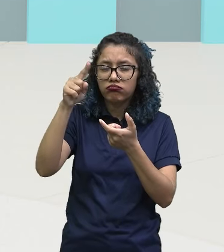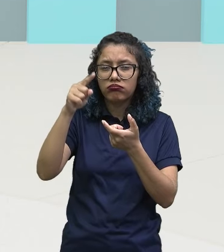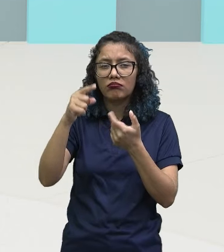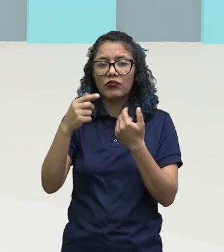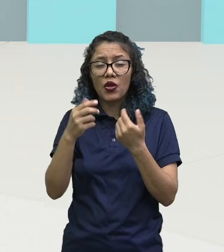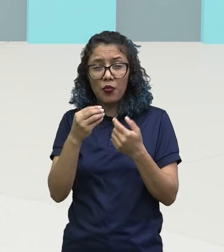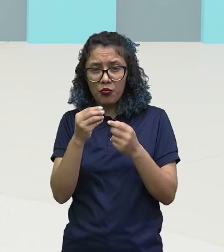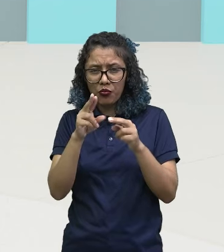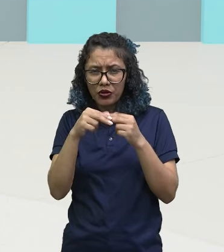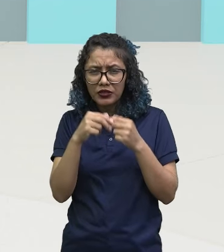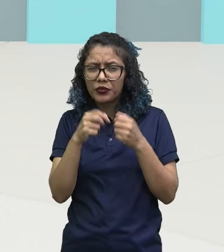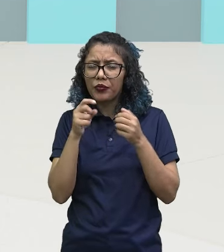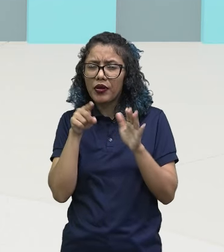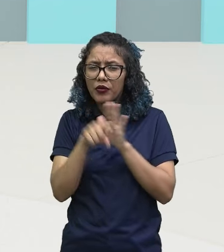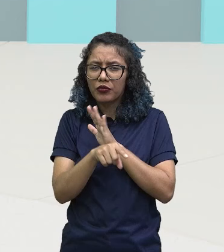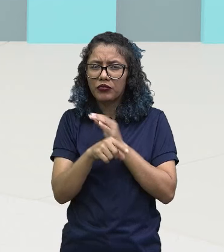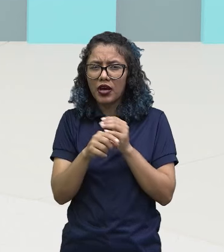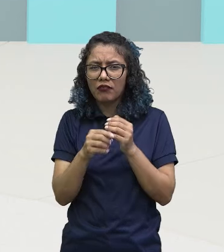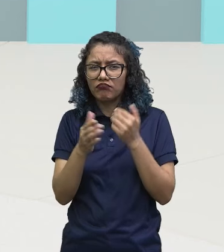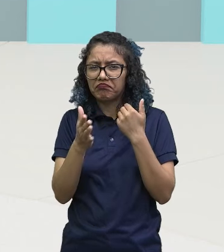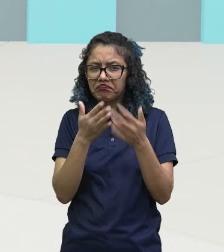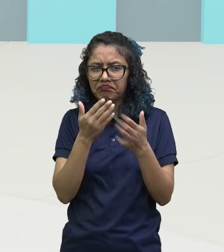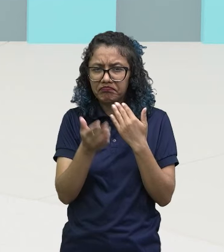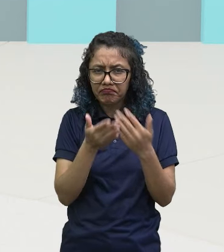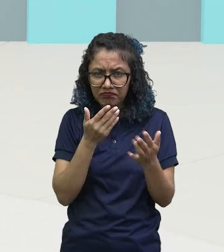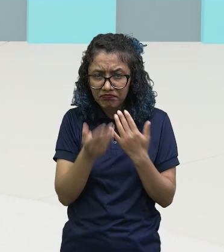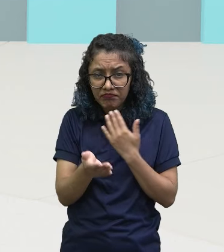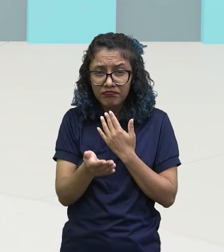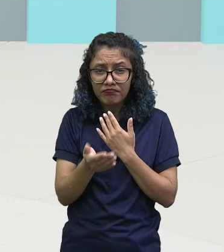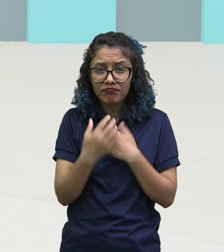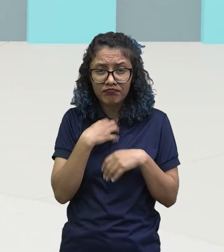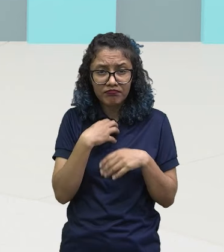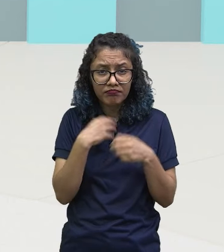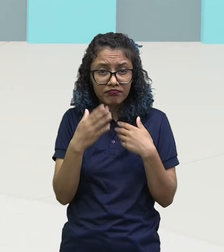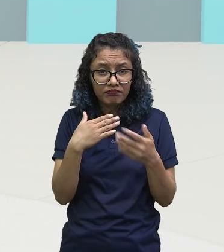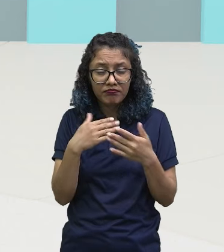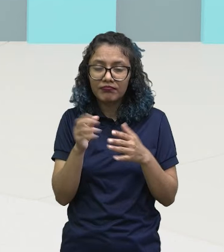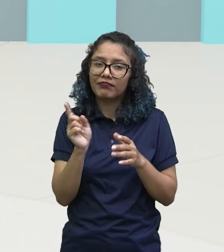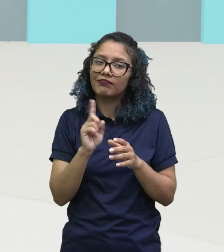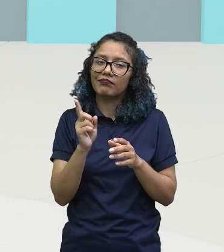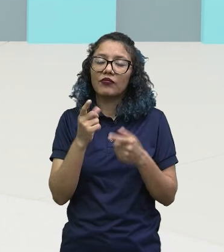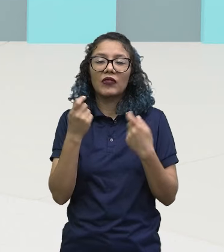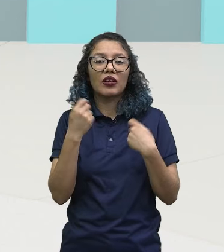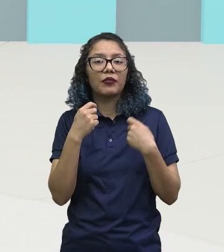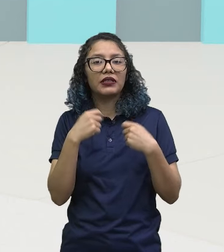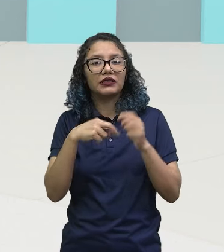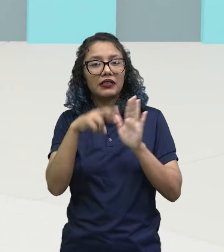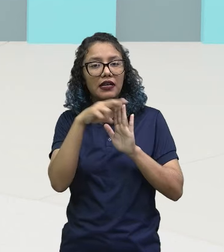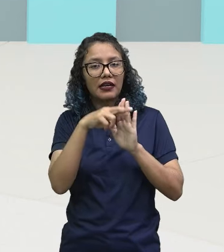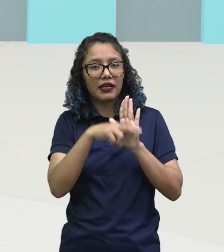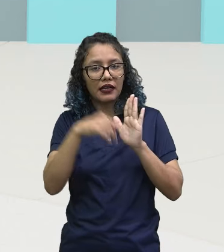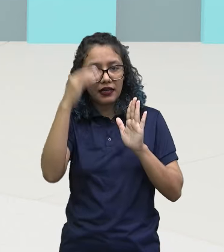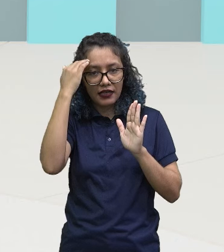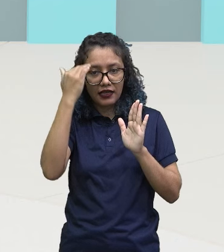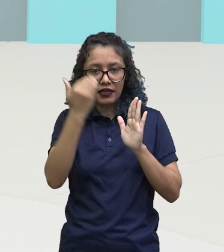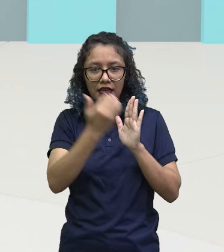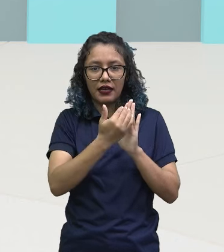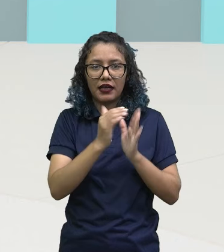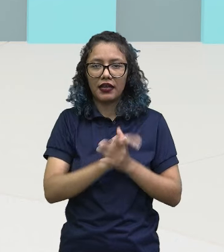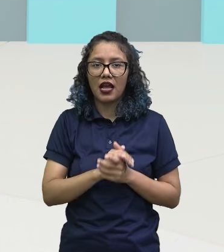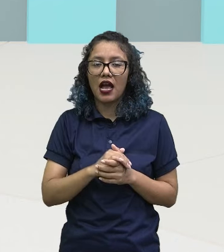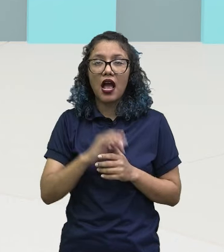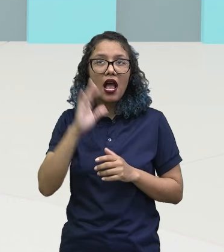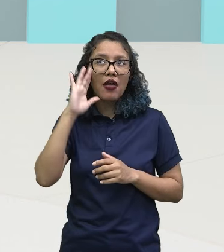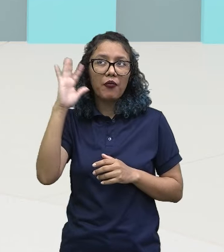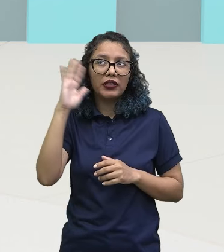maneira o acento gráfico? Não, existem regras para que eu coloque ali o acento gráfico. Eu não vou seguir as vozes da minha